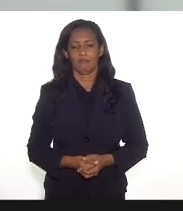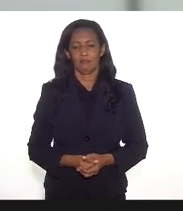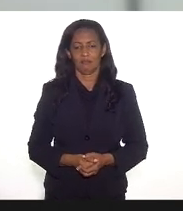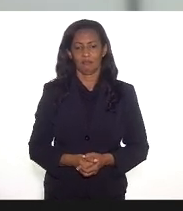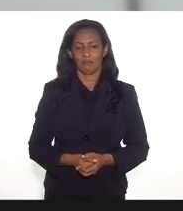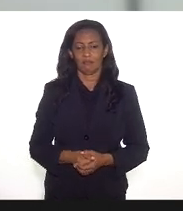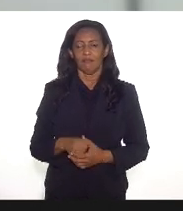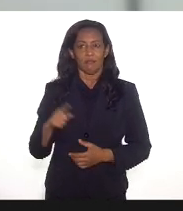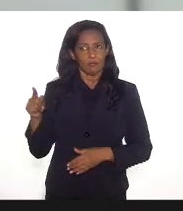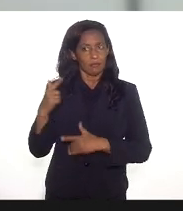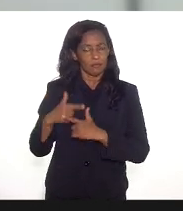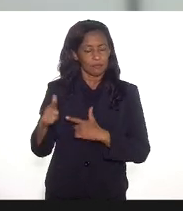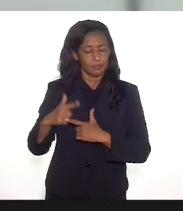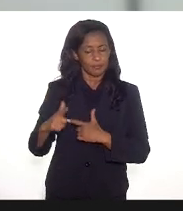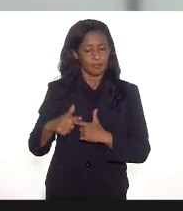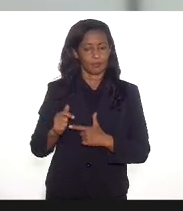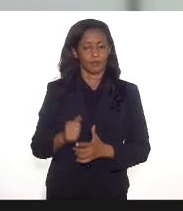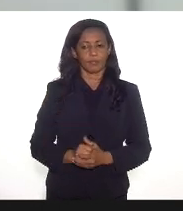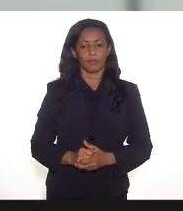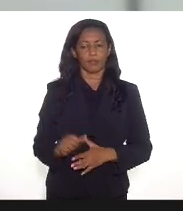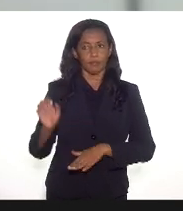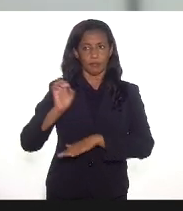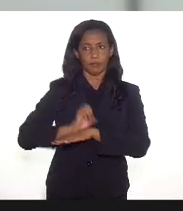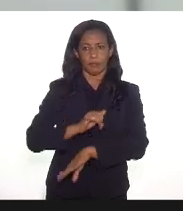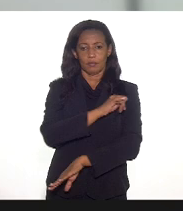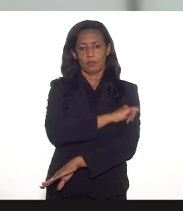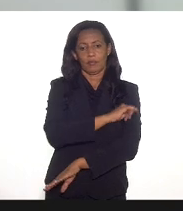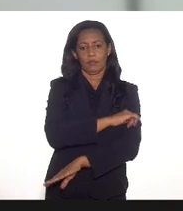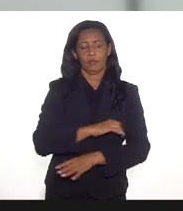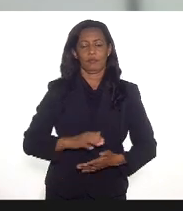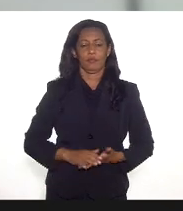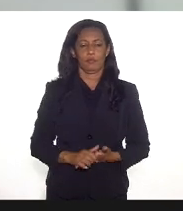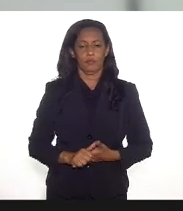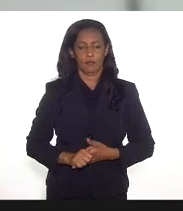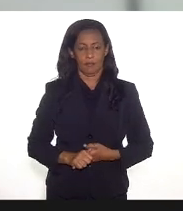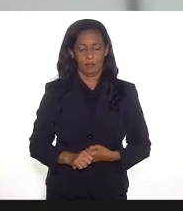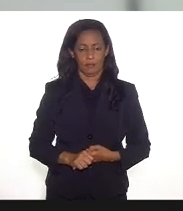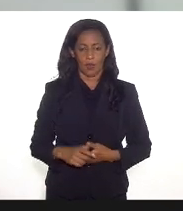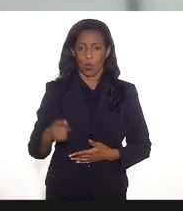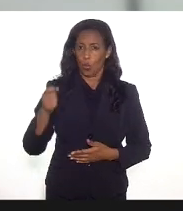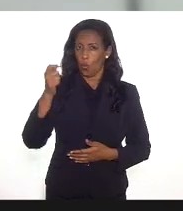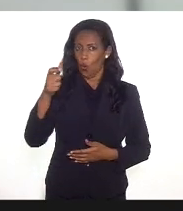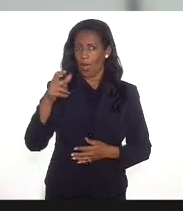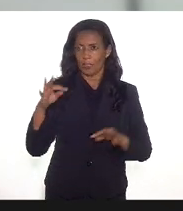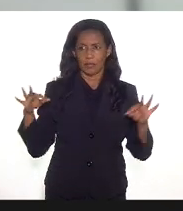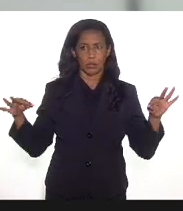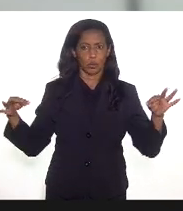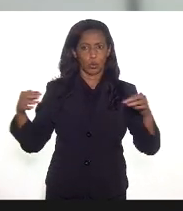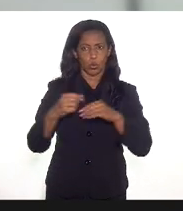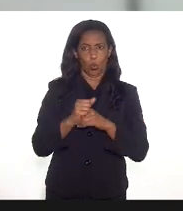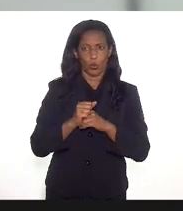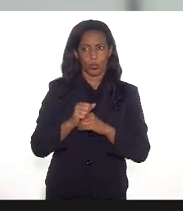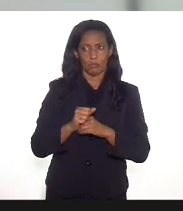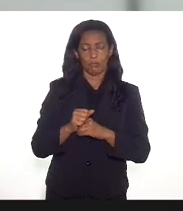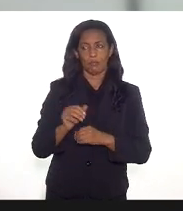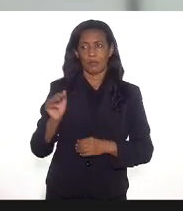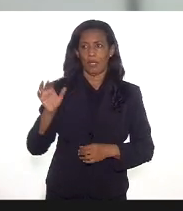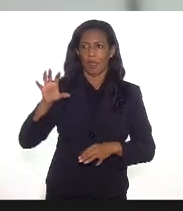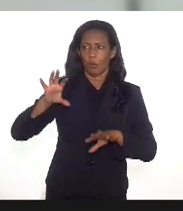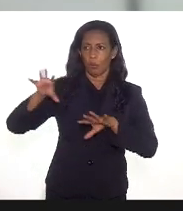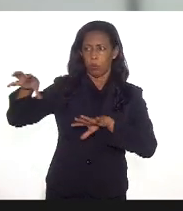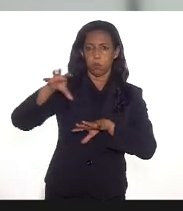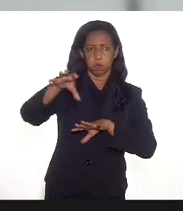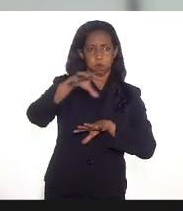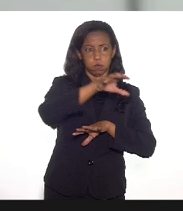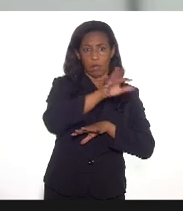é um drama do Estado do Rio de Janeiro, de quase todas as unidades da federação que ainda